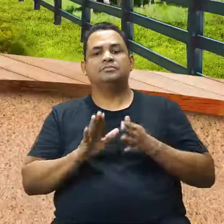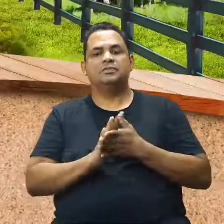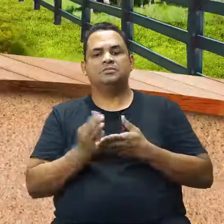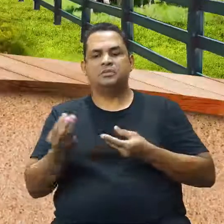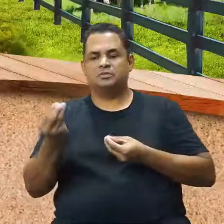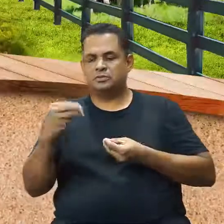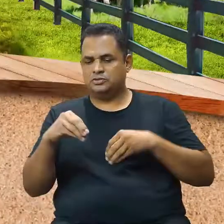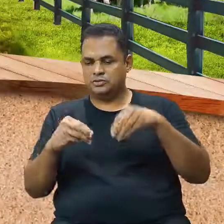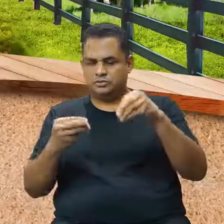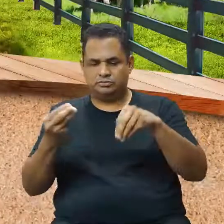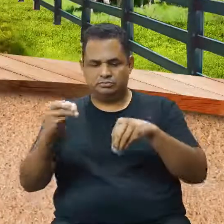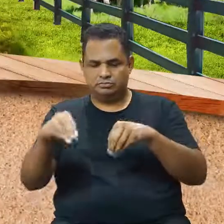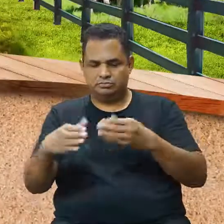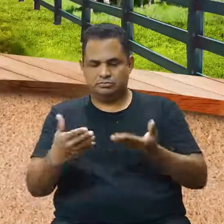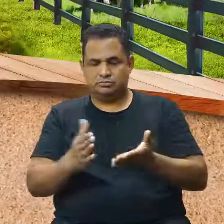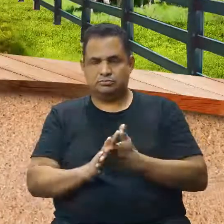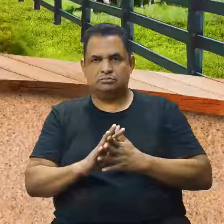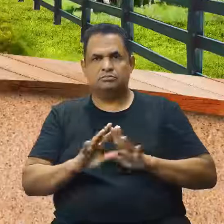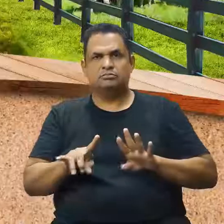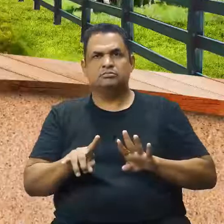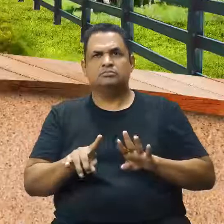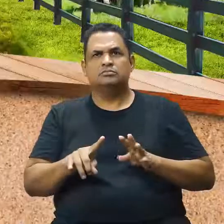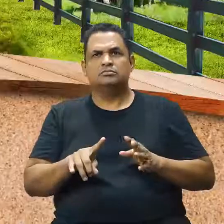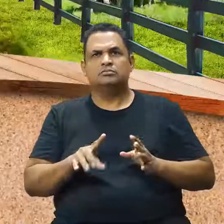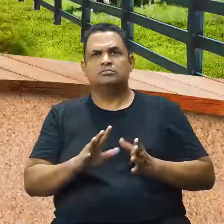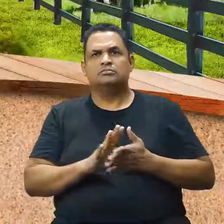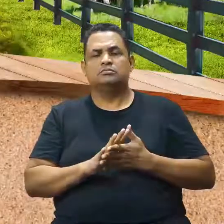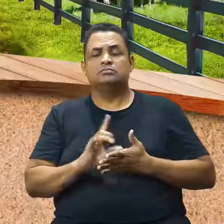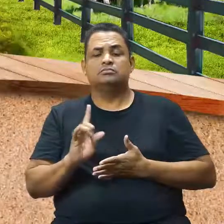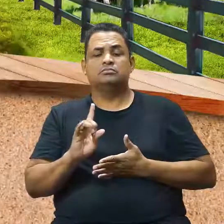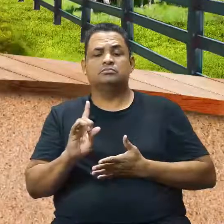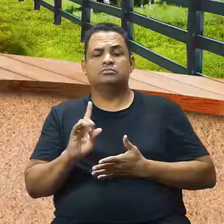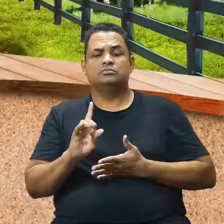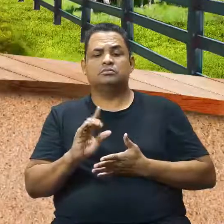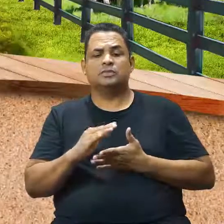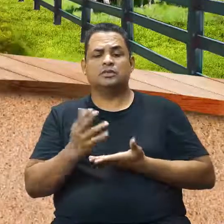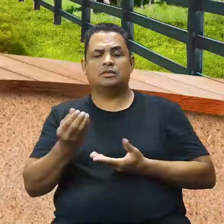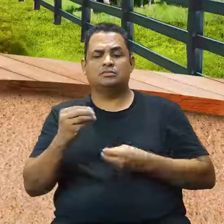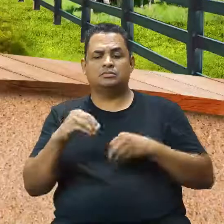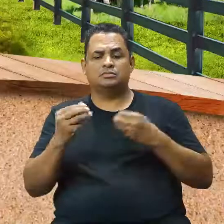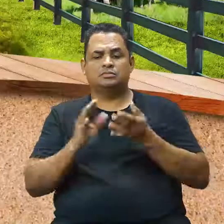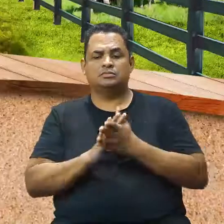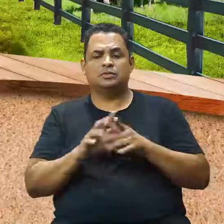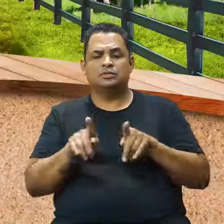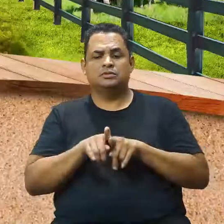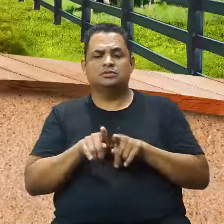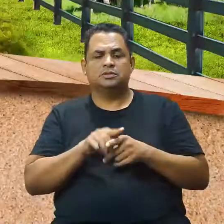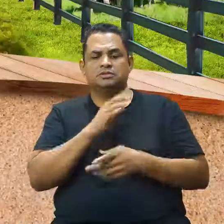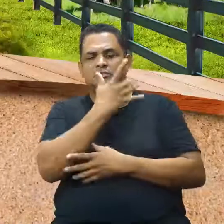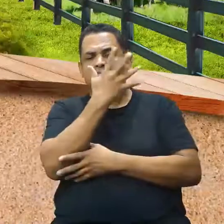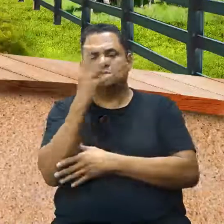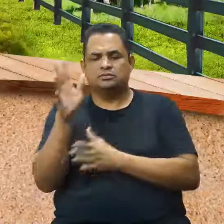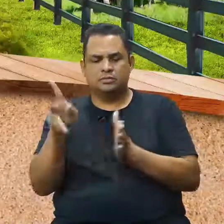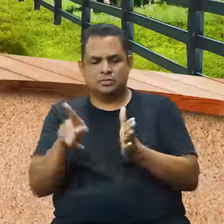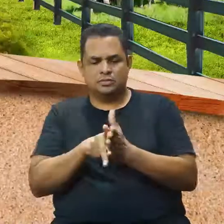cultura. Não só da cultura, como das plantas nativas.